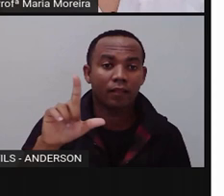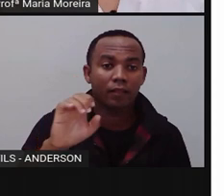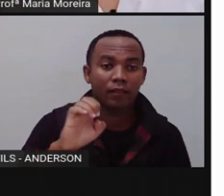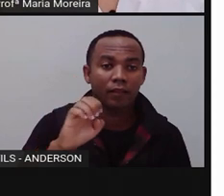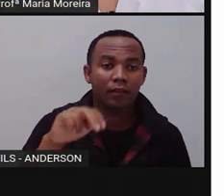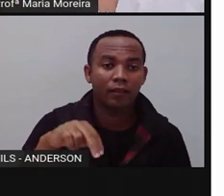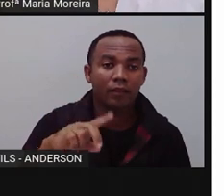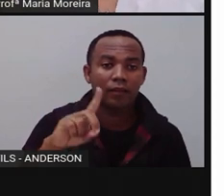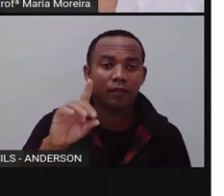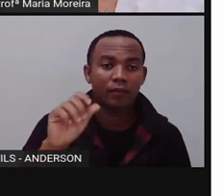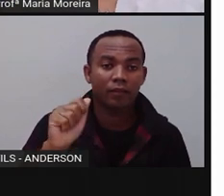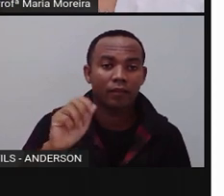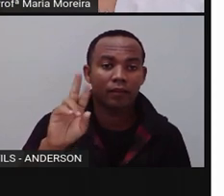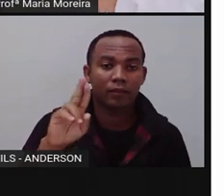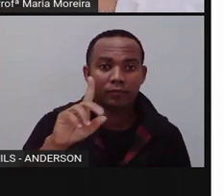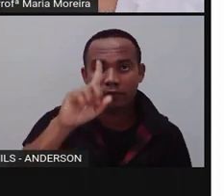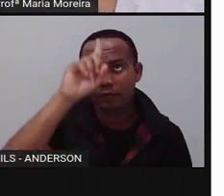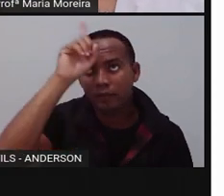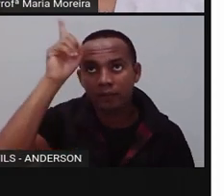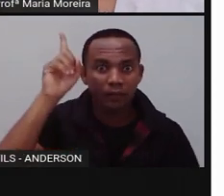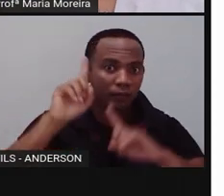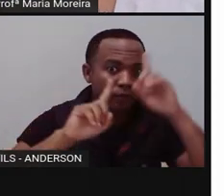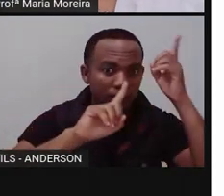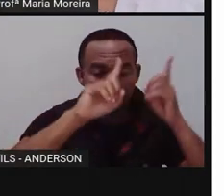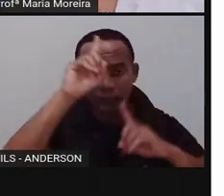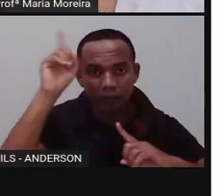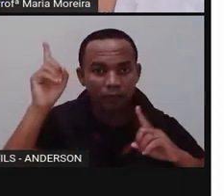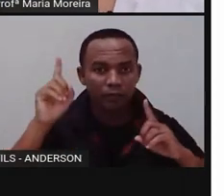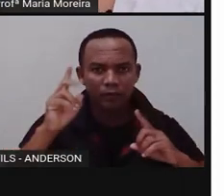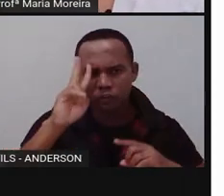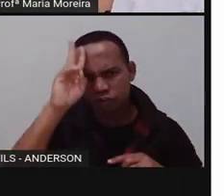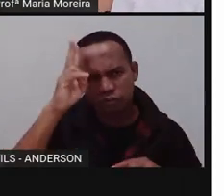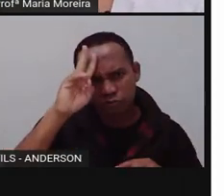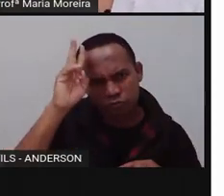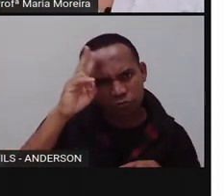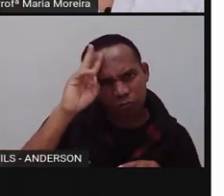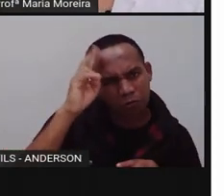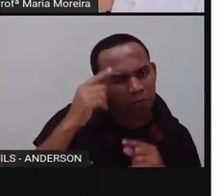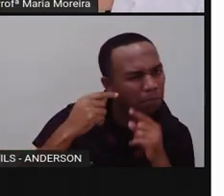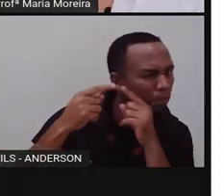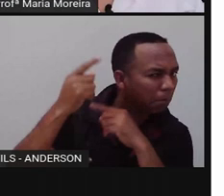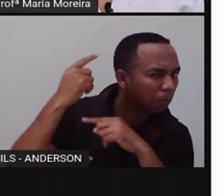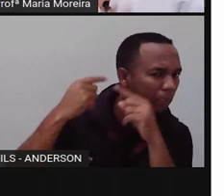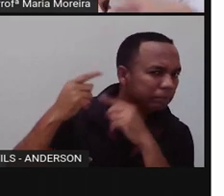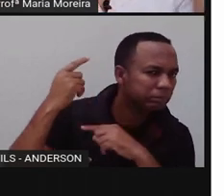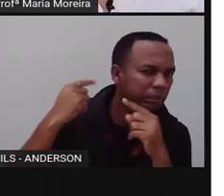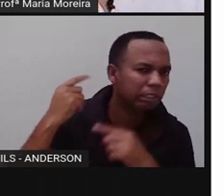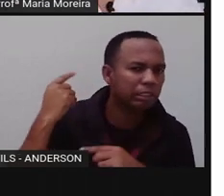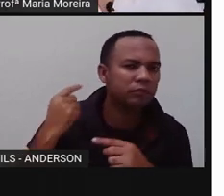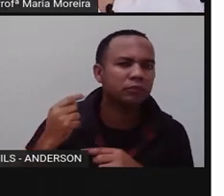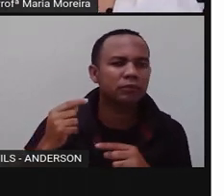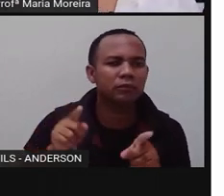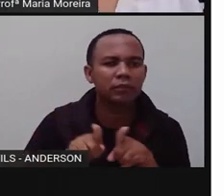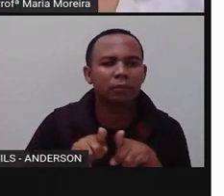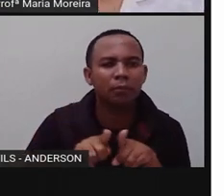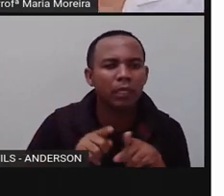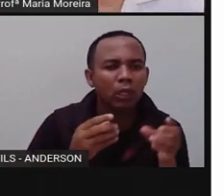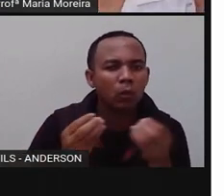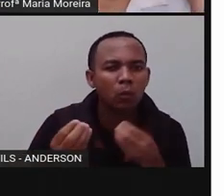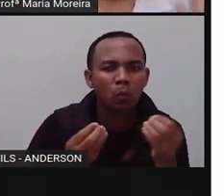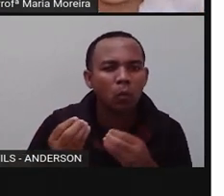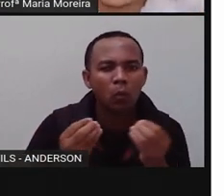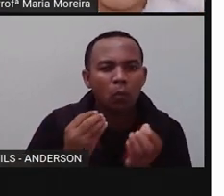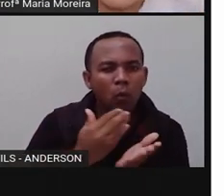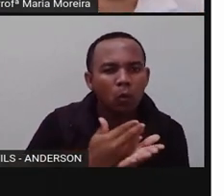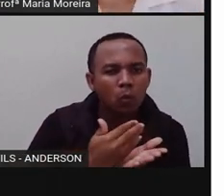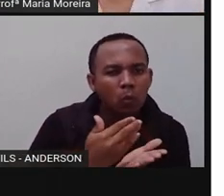mitologia, sobre lendas também a gente falou, mencionou, sobre tradição, sobre religião. Foi fazendo um apanhado geral, né, para a gente